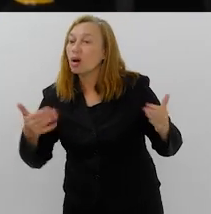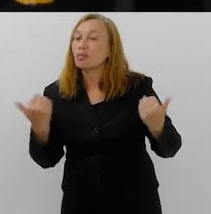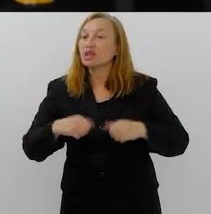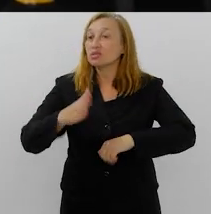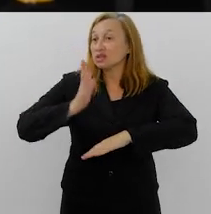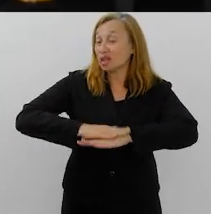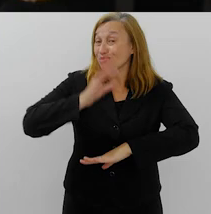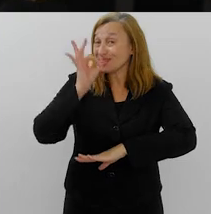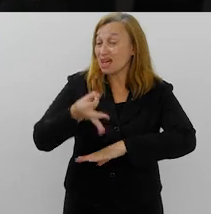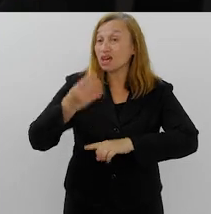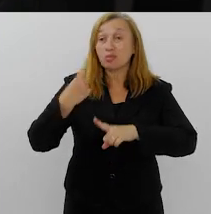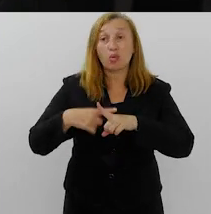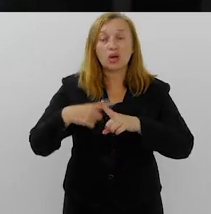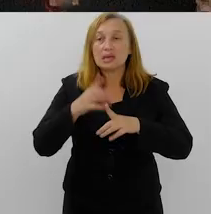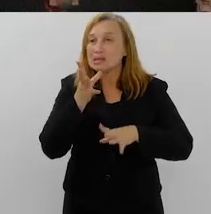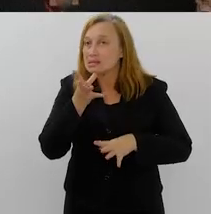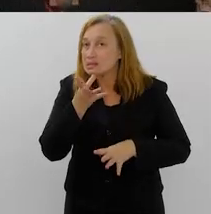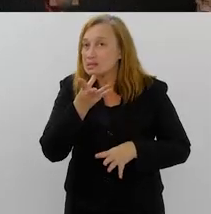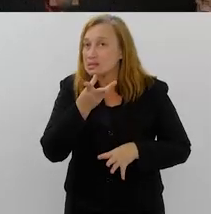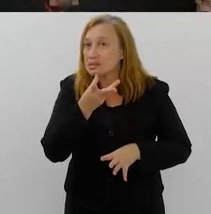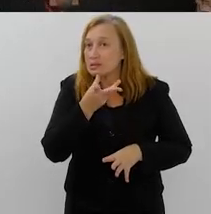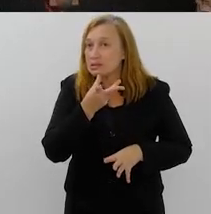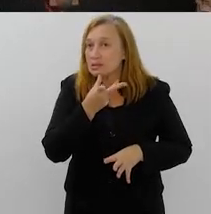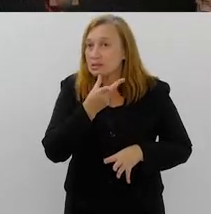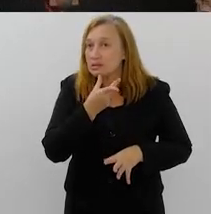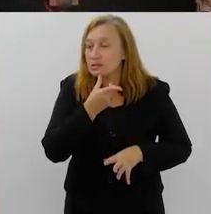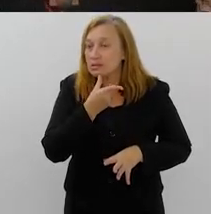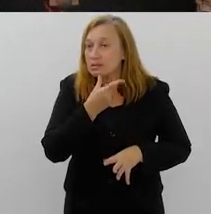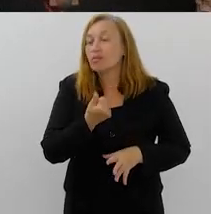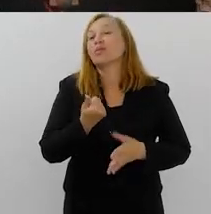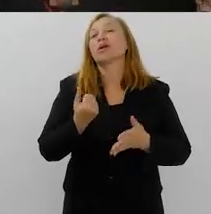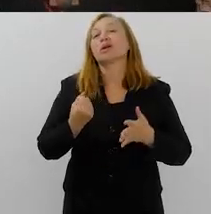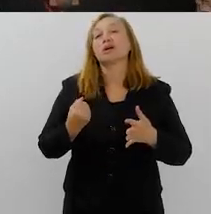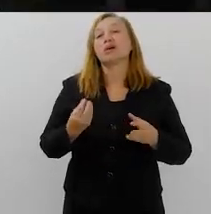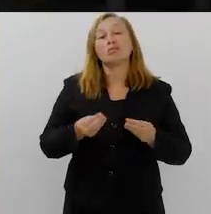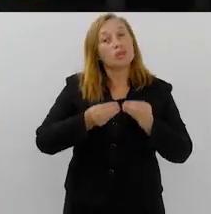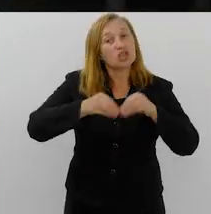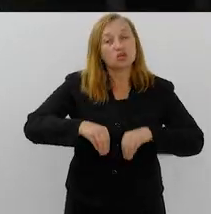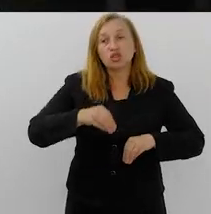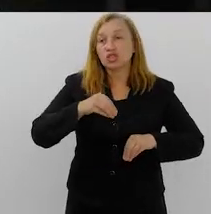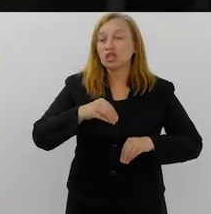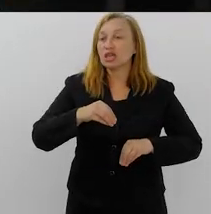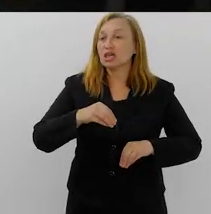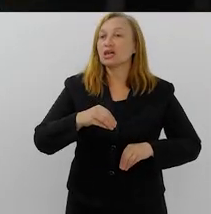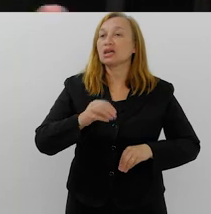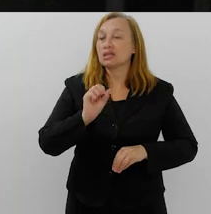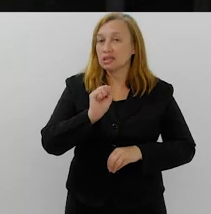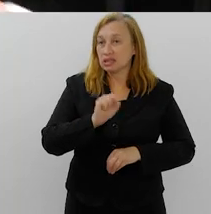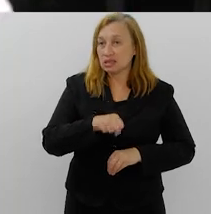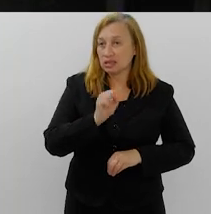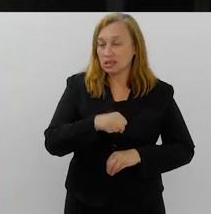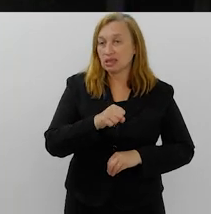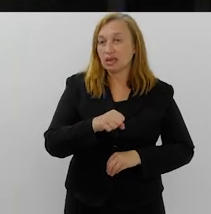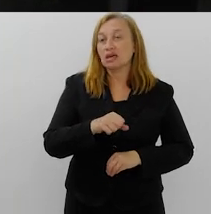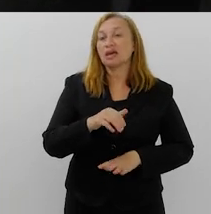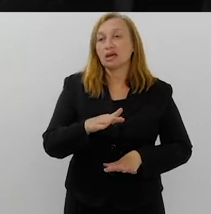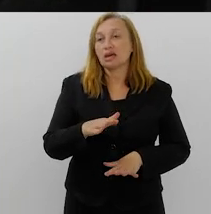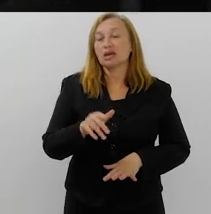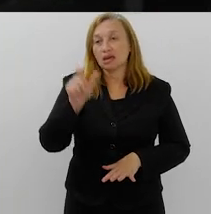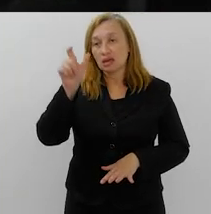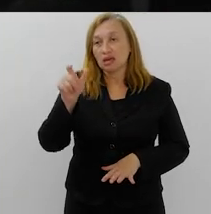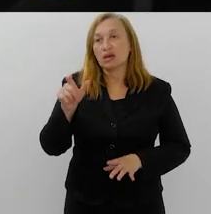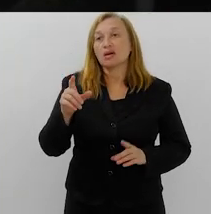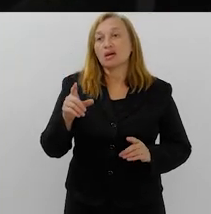caminhada ela tem que ser feita em tempo hábil porque quando isso demora eh isso tá impactando diretamente